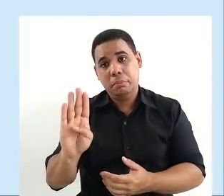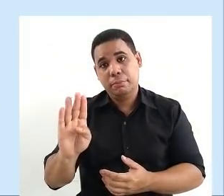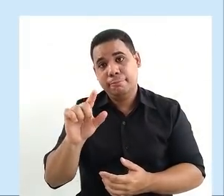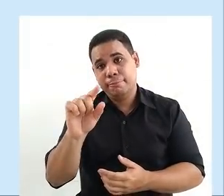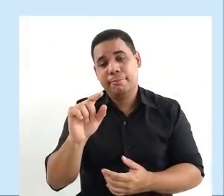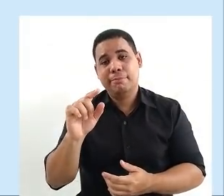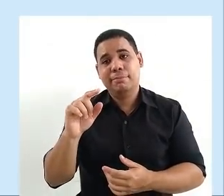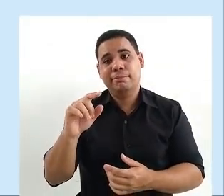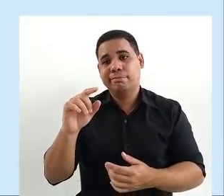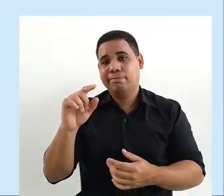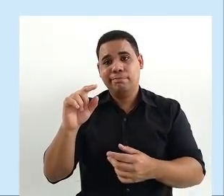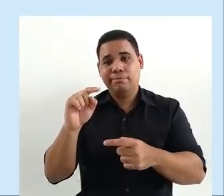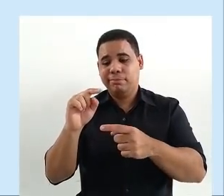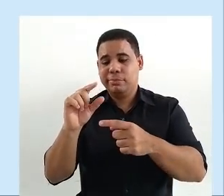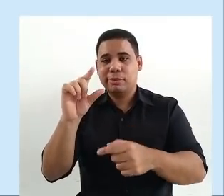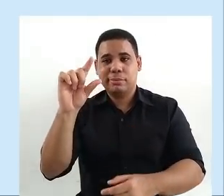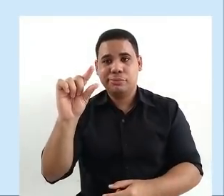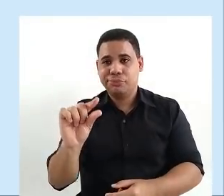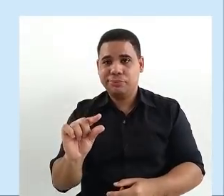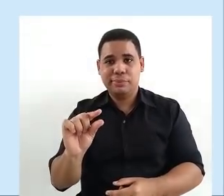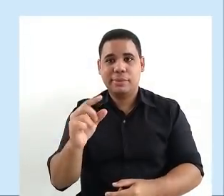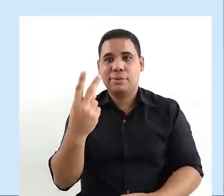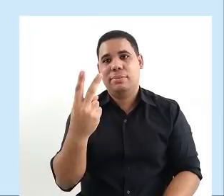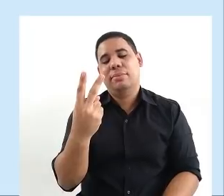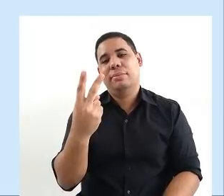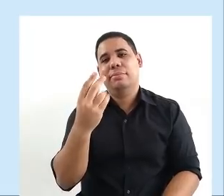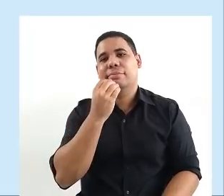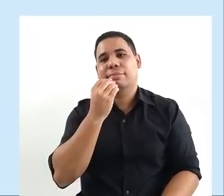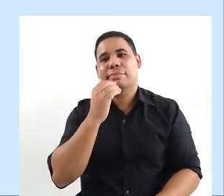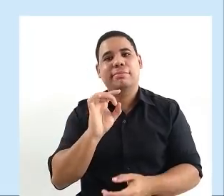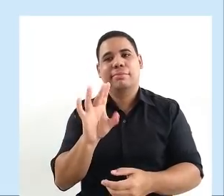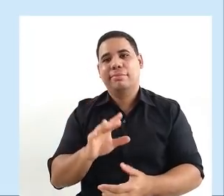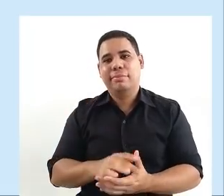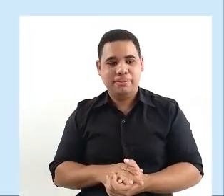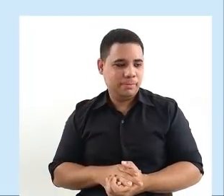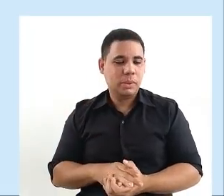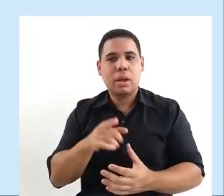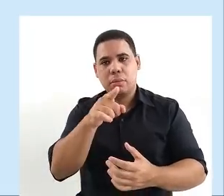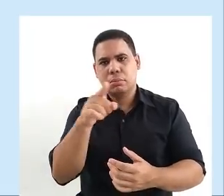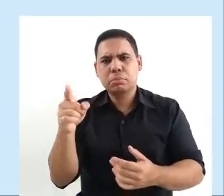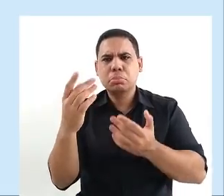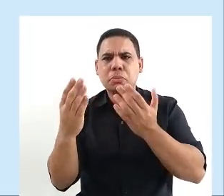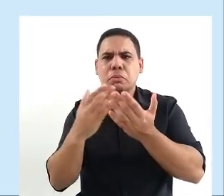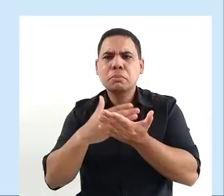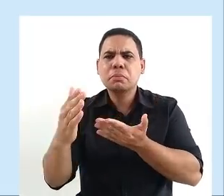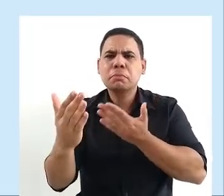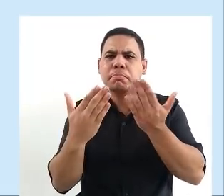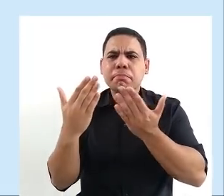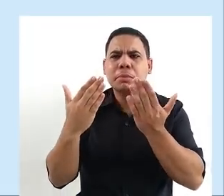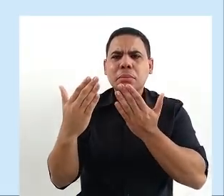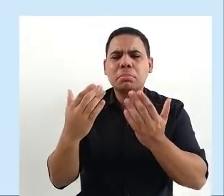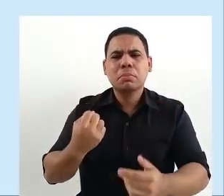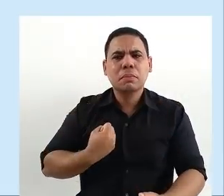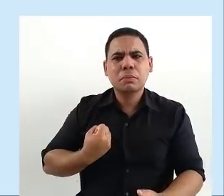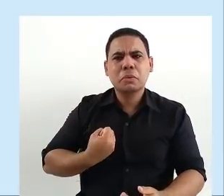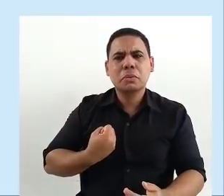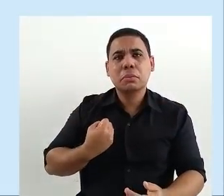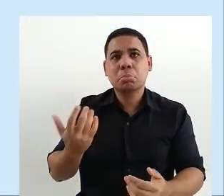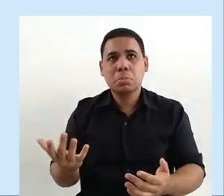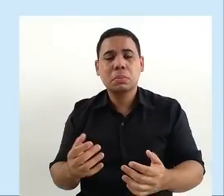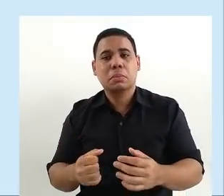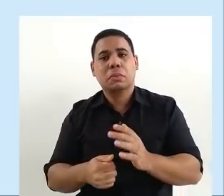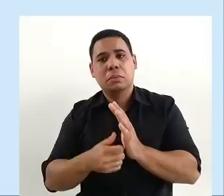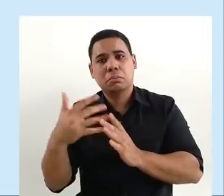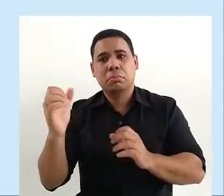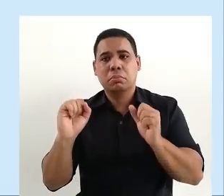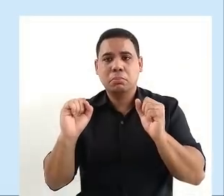0,5. E já para sortear um número maior do que 8, a gente tem apenas 0,2 de chance,